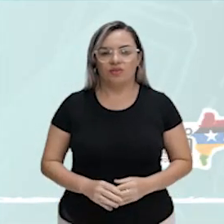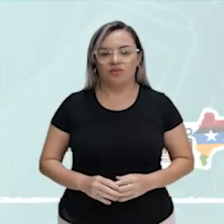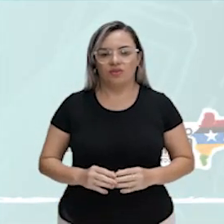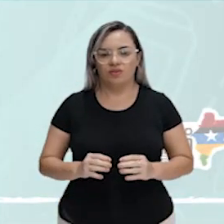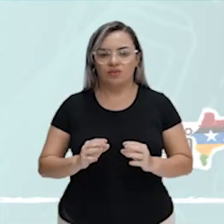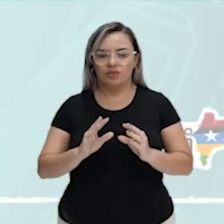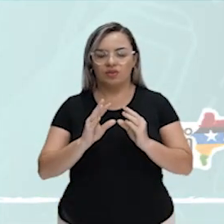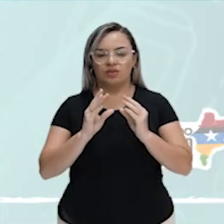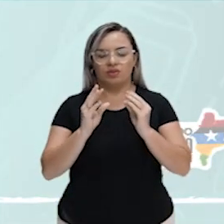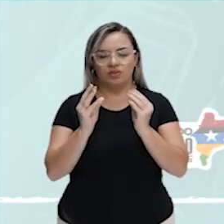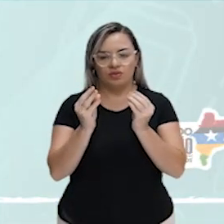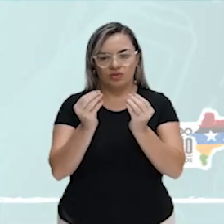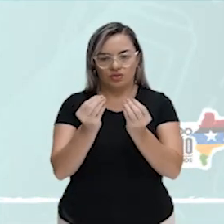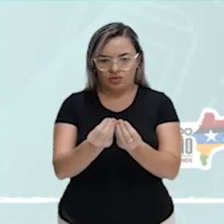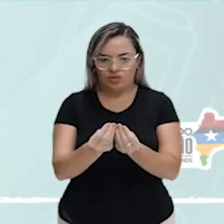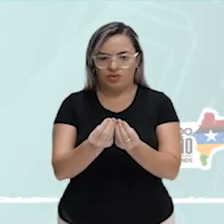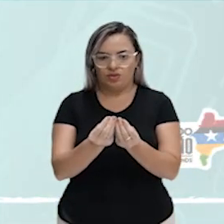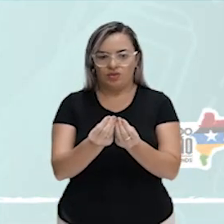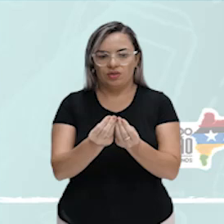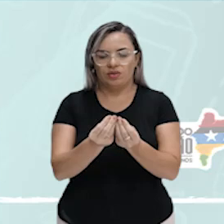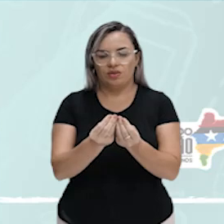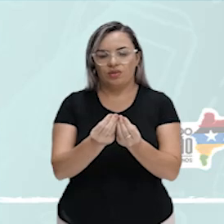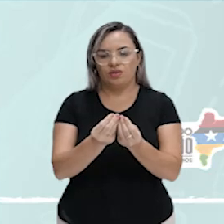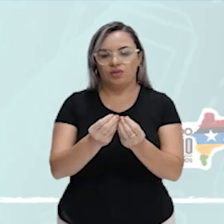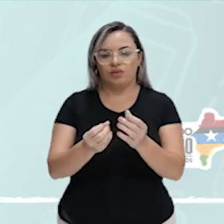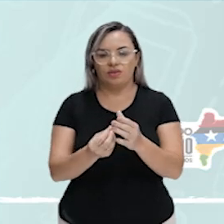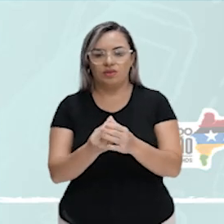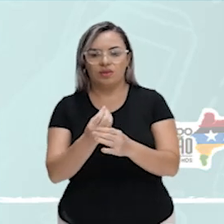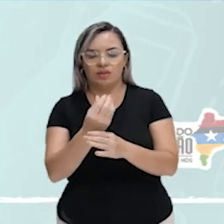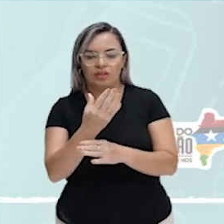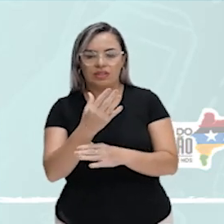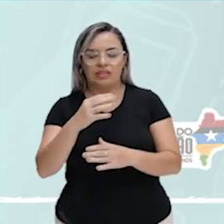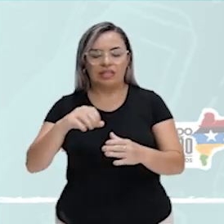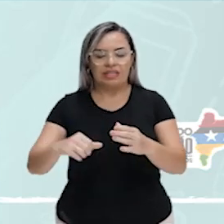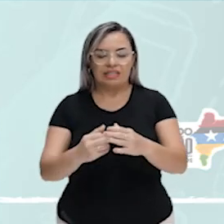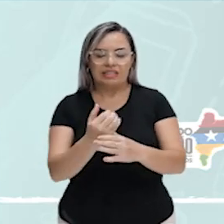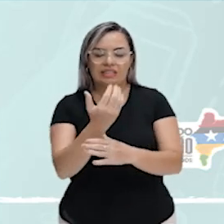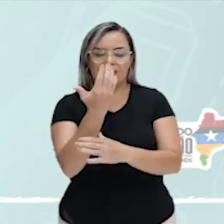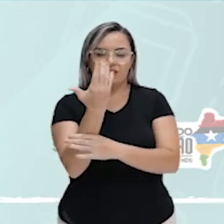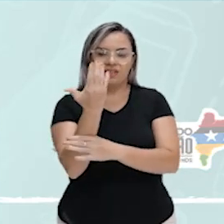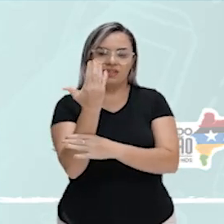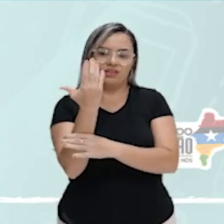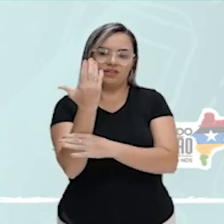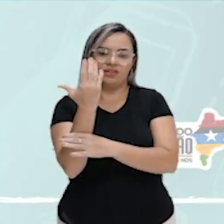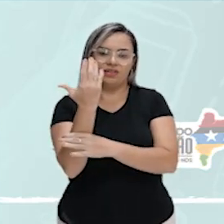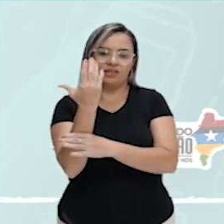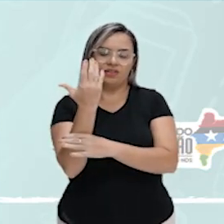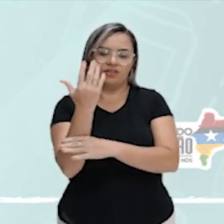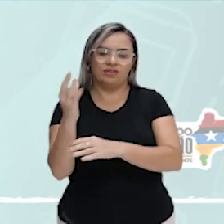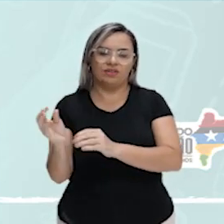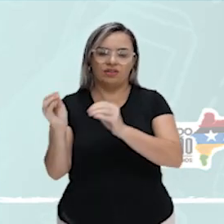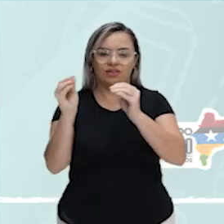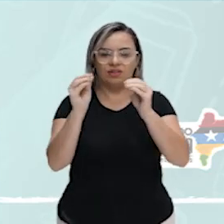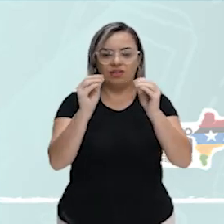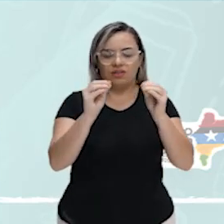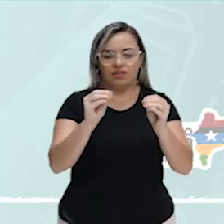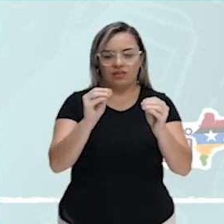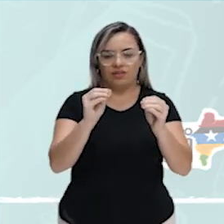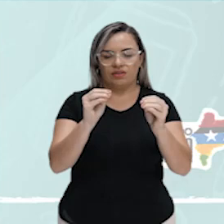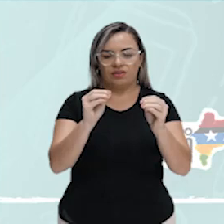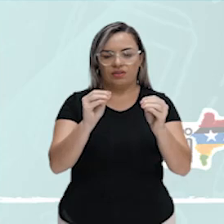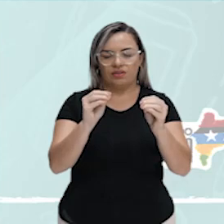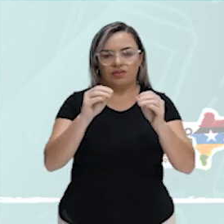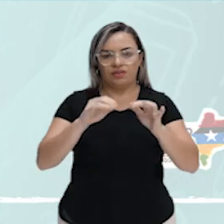Substâncias orgânicas produzidas em determinadas regiões da planta, de onde migram para os locais onde exercem